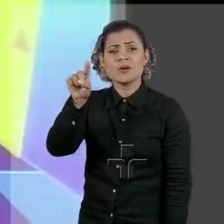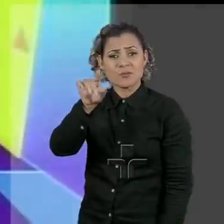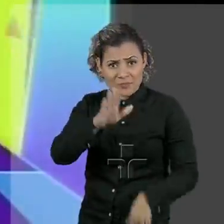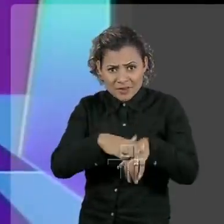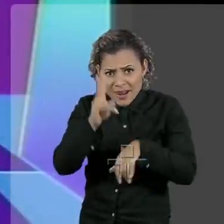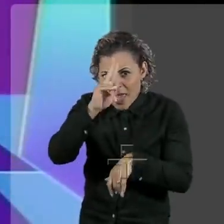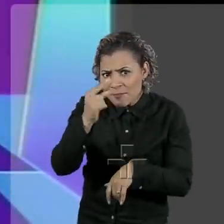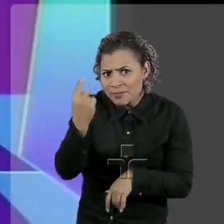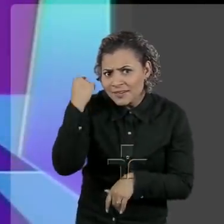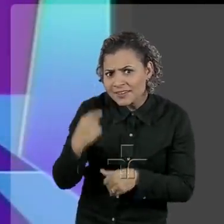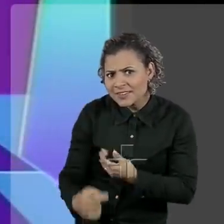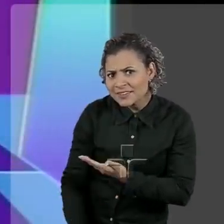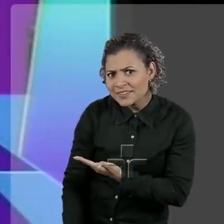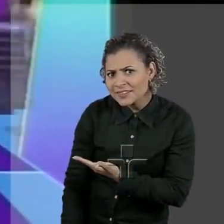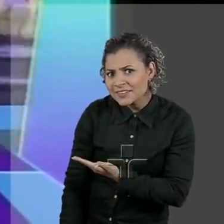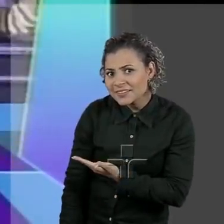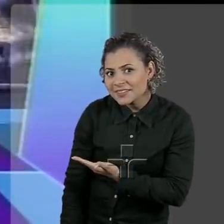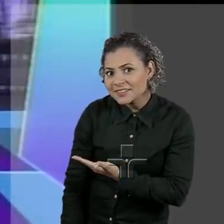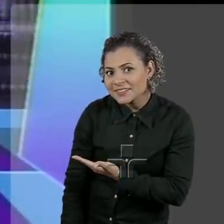dele?